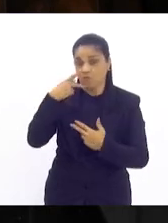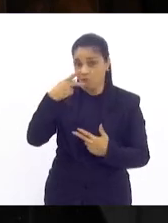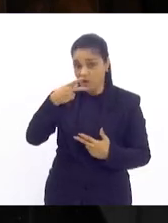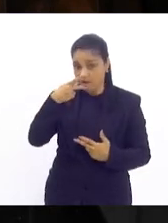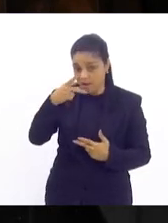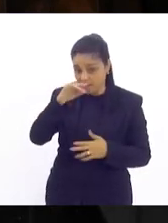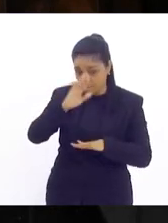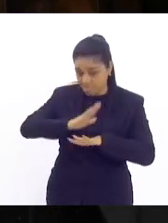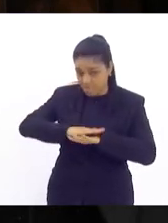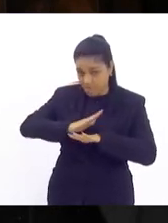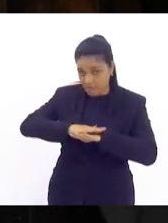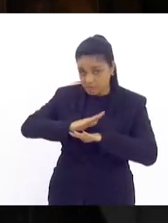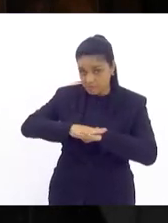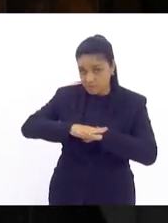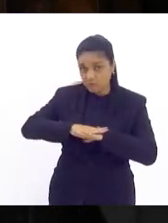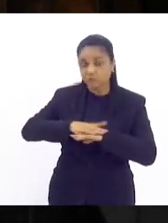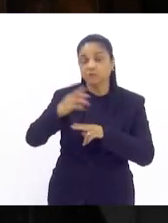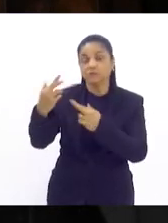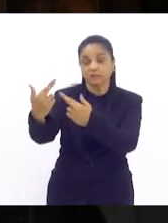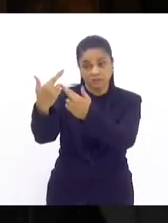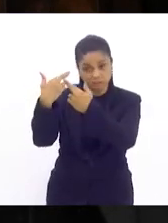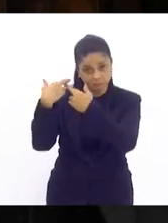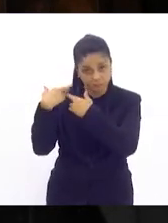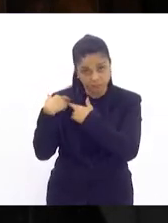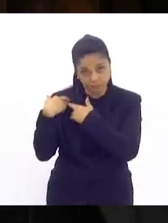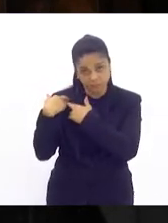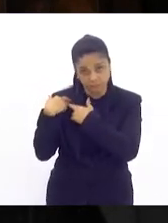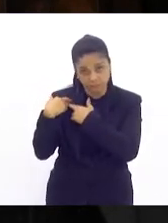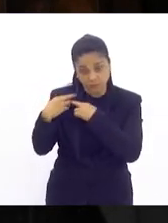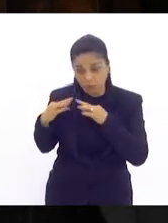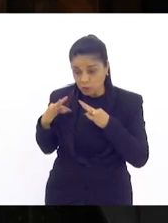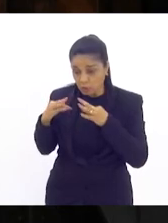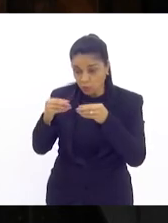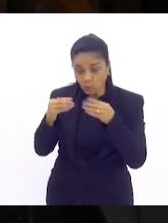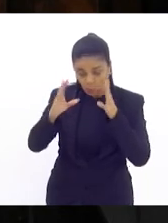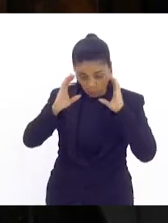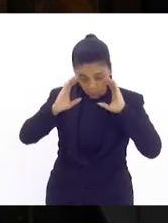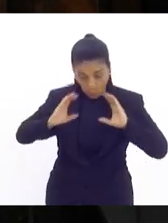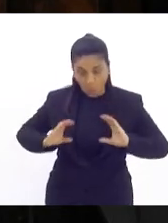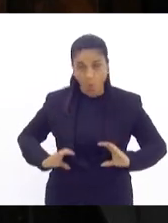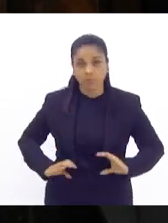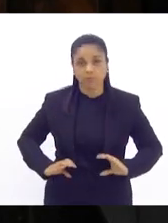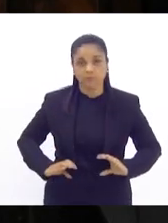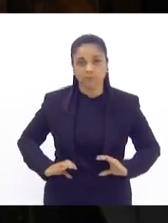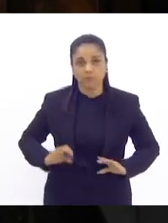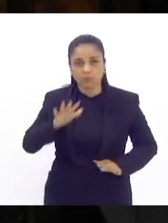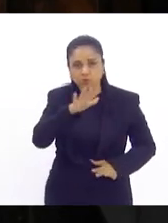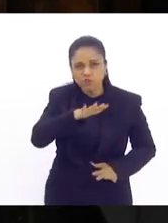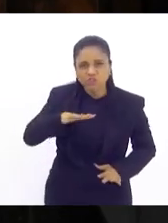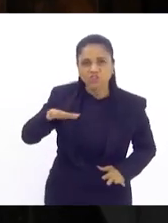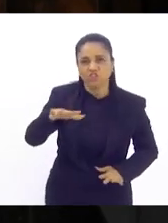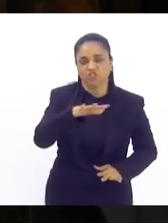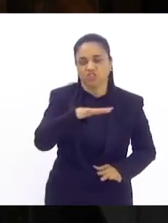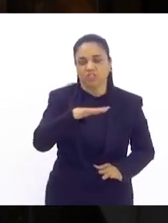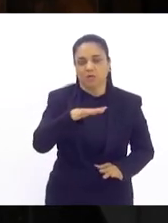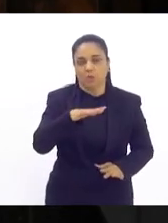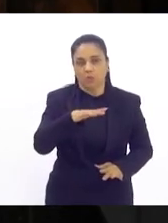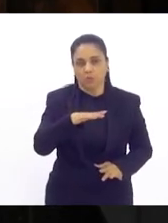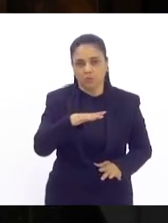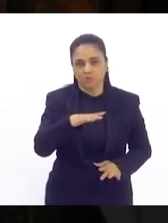e tem responsabilidade por todo o teu comportamento no geral